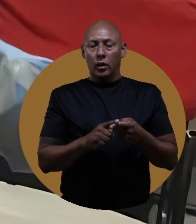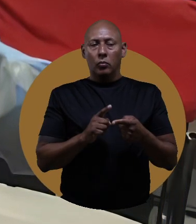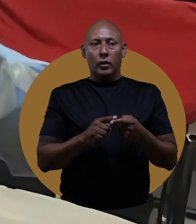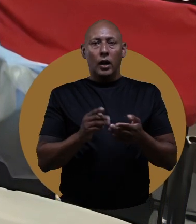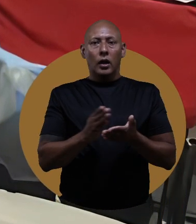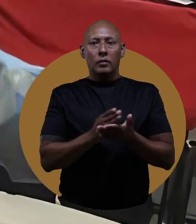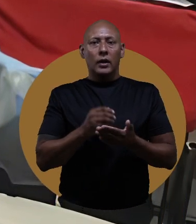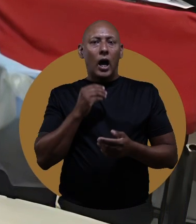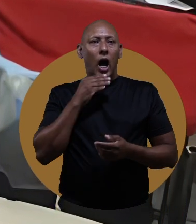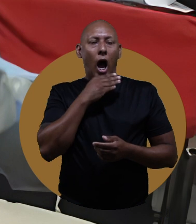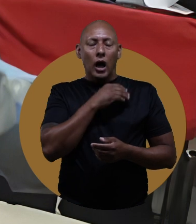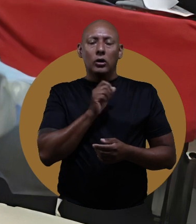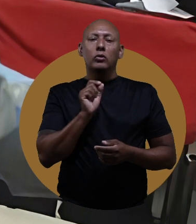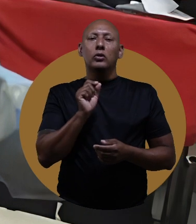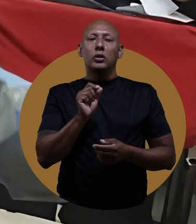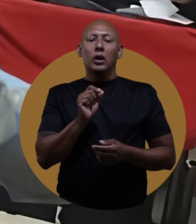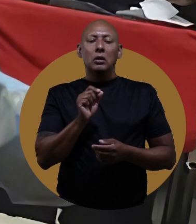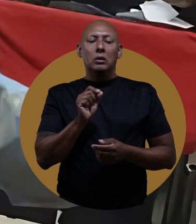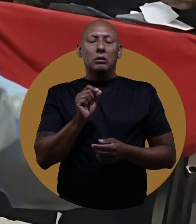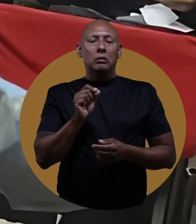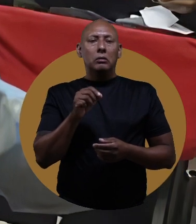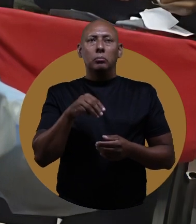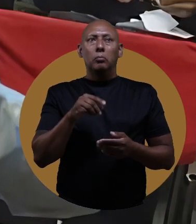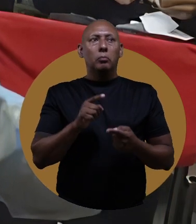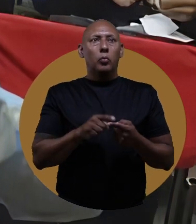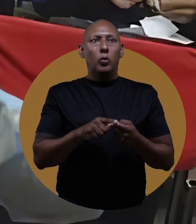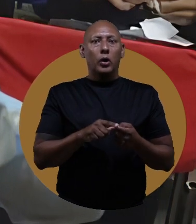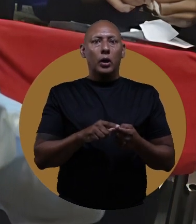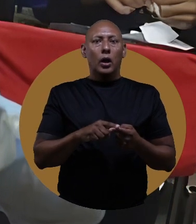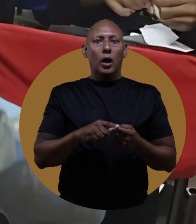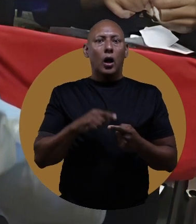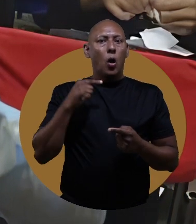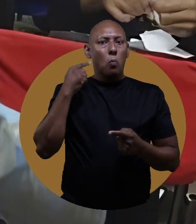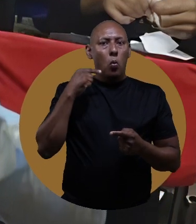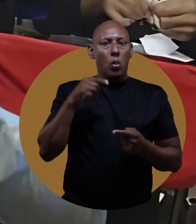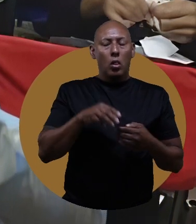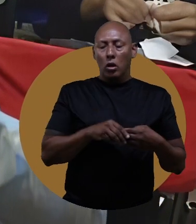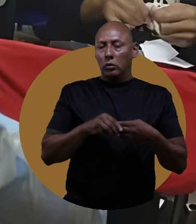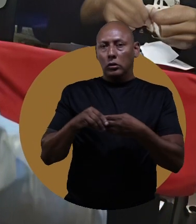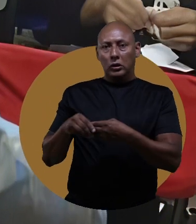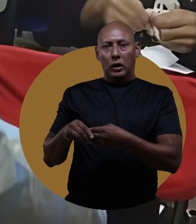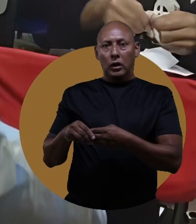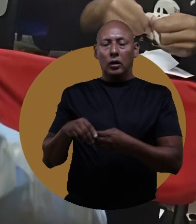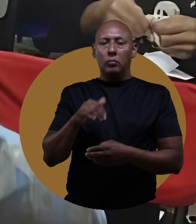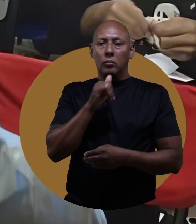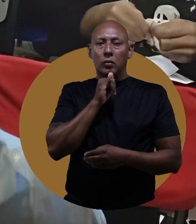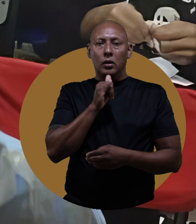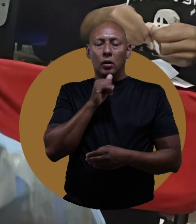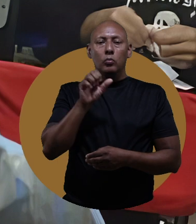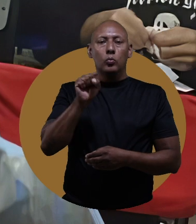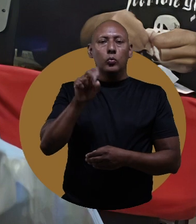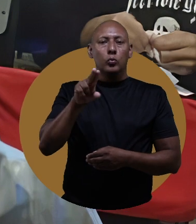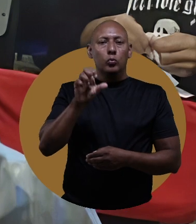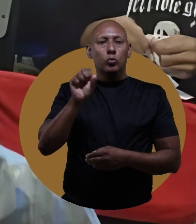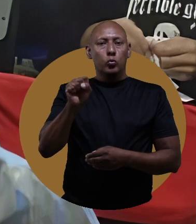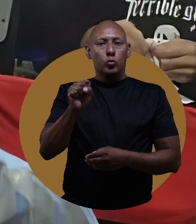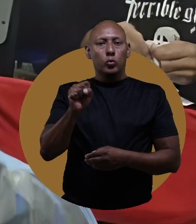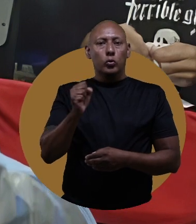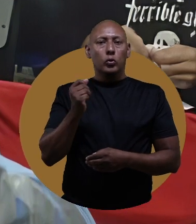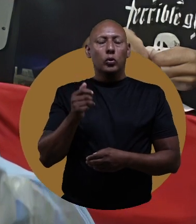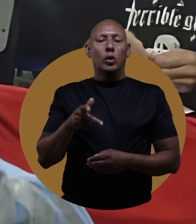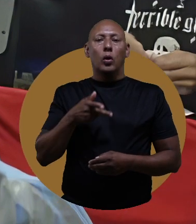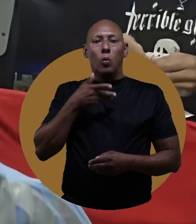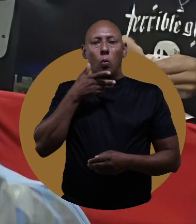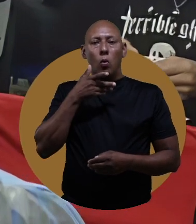né, muitas vezes se acha que o que se obtém, né, como um SUS de melhor qualidade, escola de